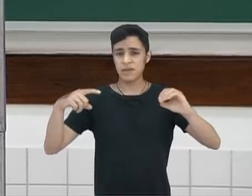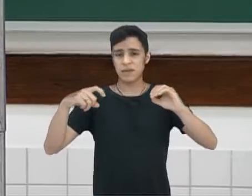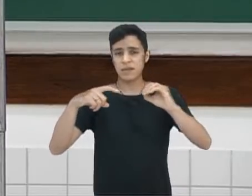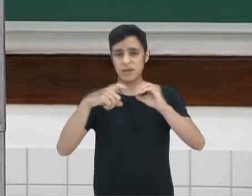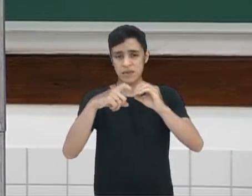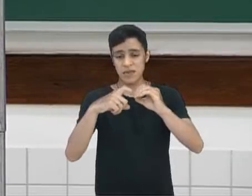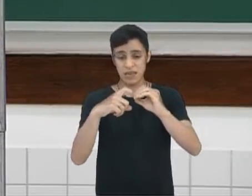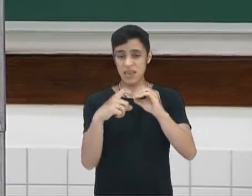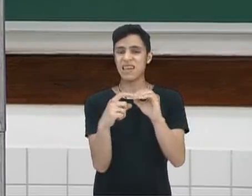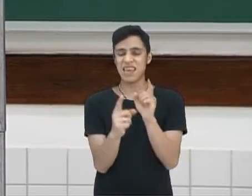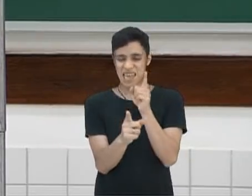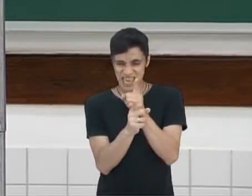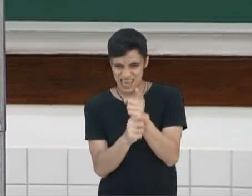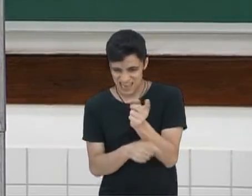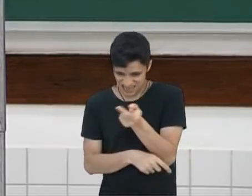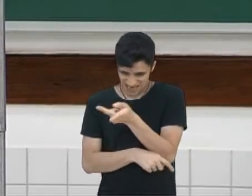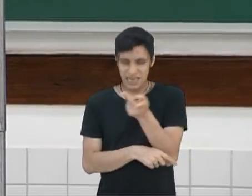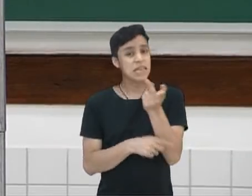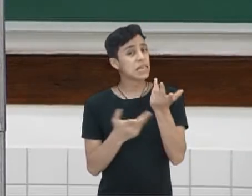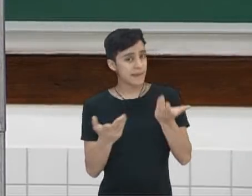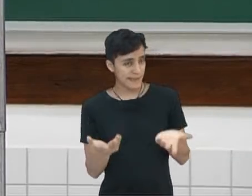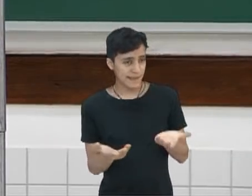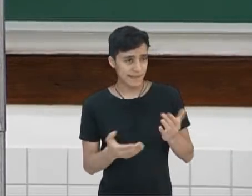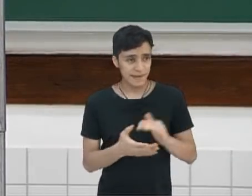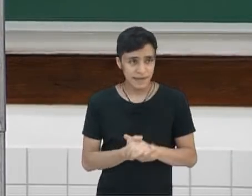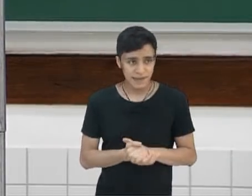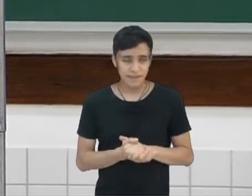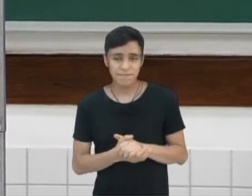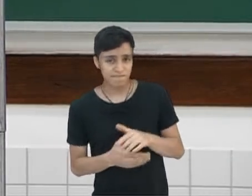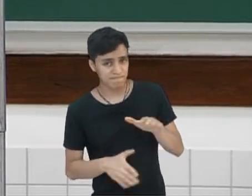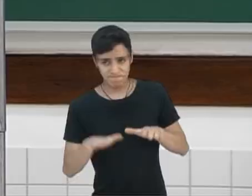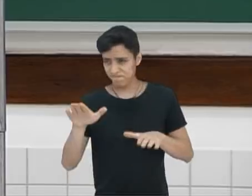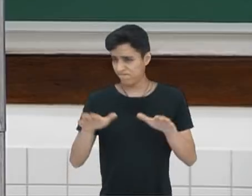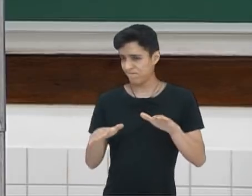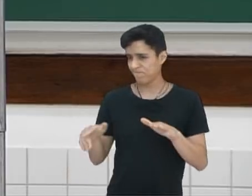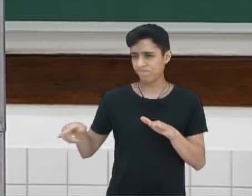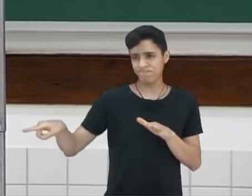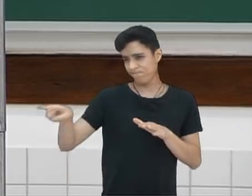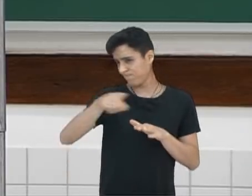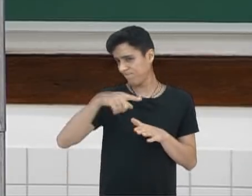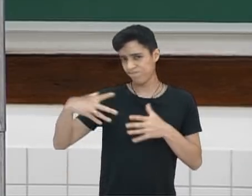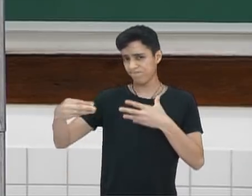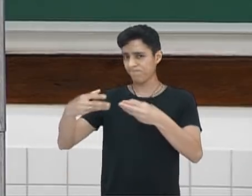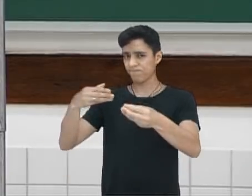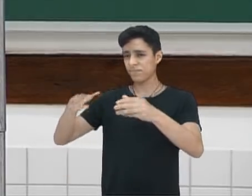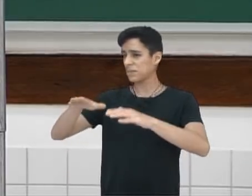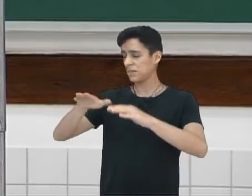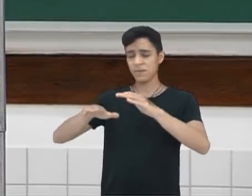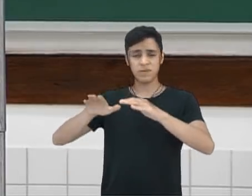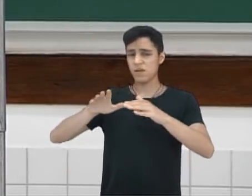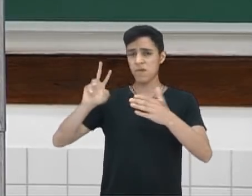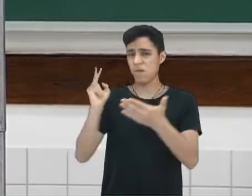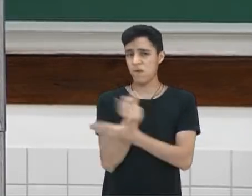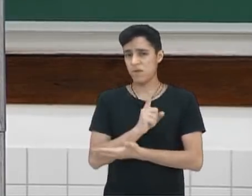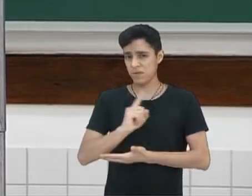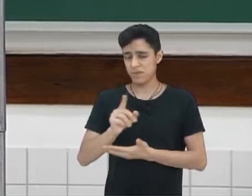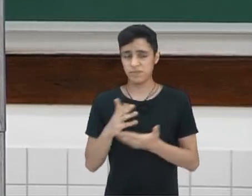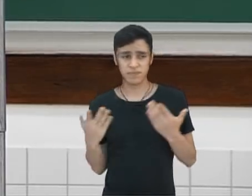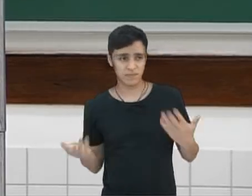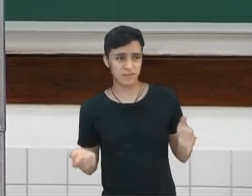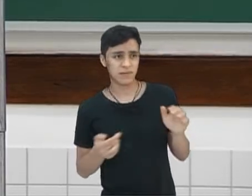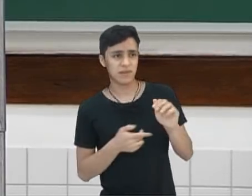óvulos e espermatozoides, tá? E nem sempre isso acontece também na reprodução. E